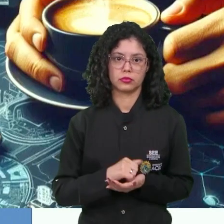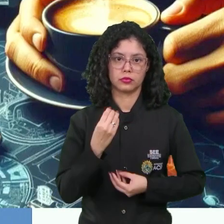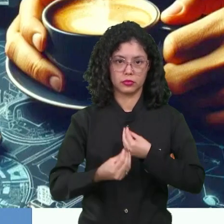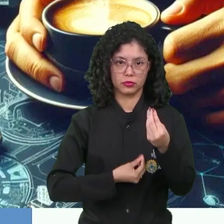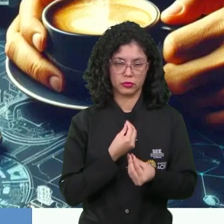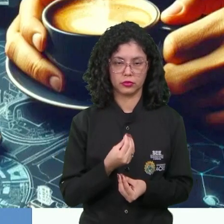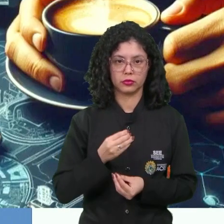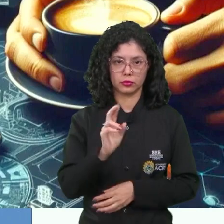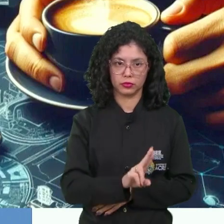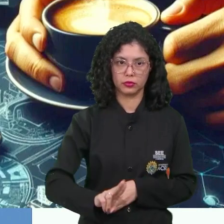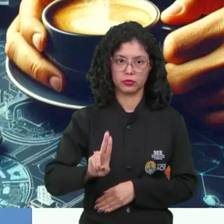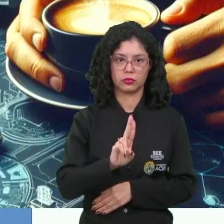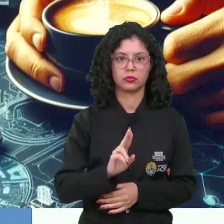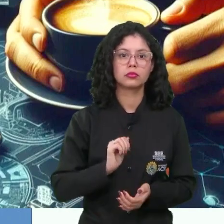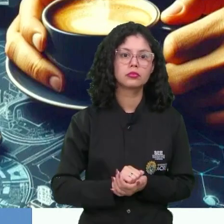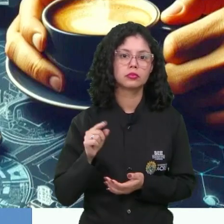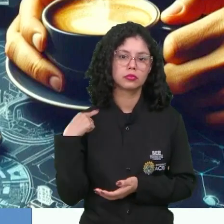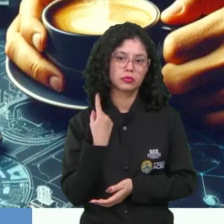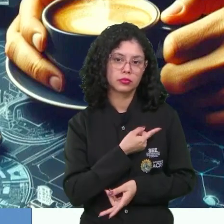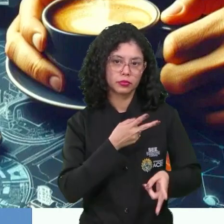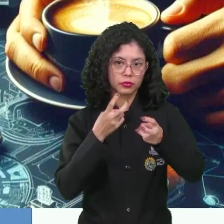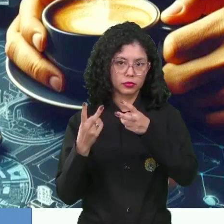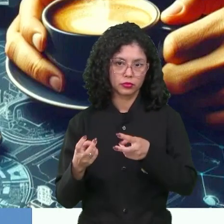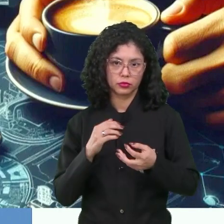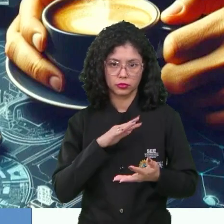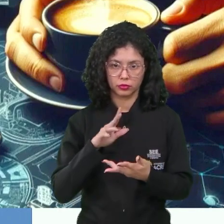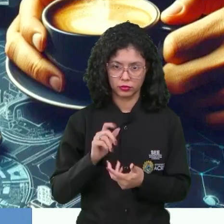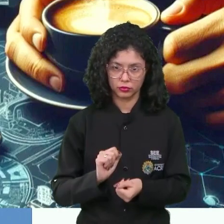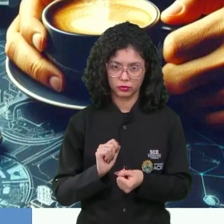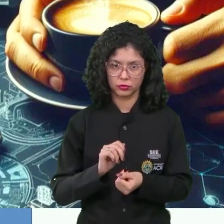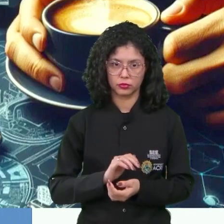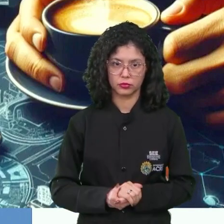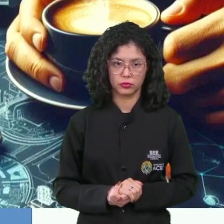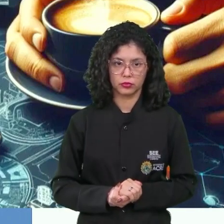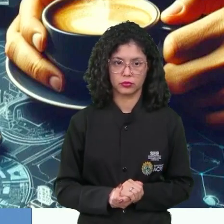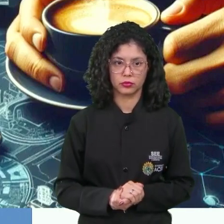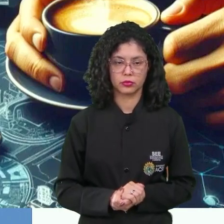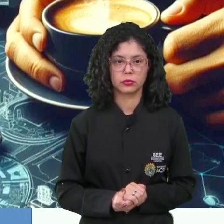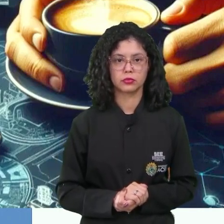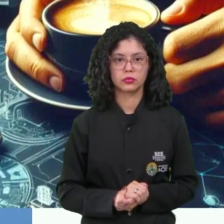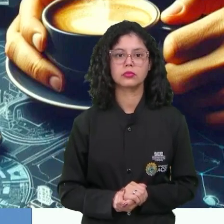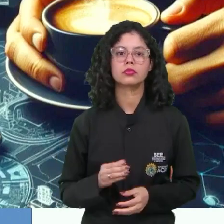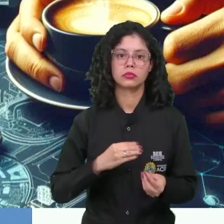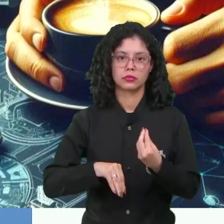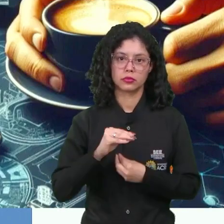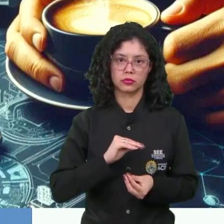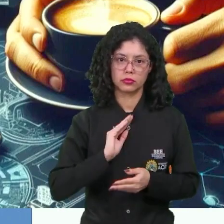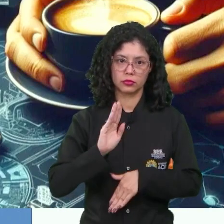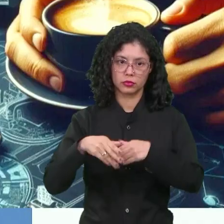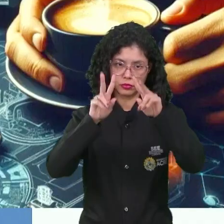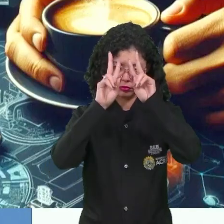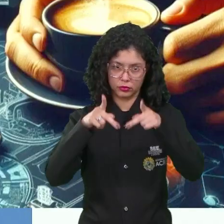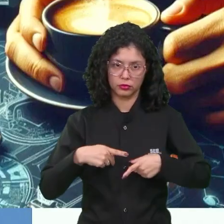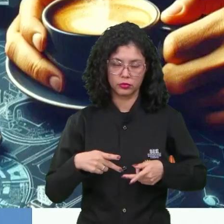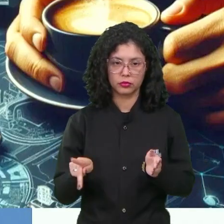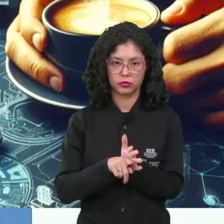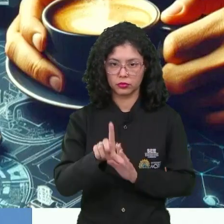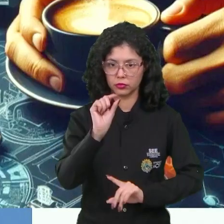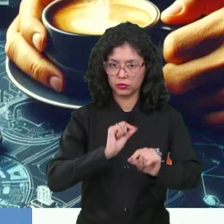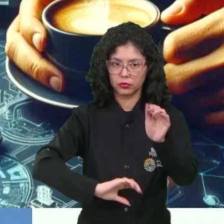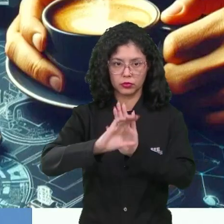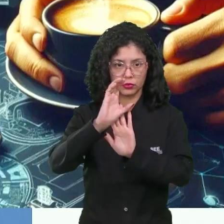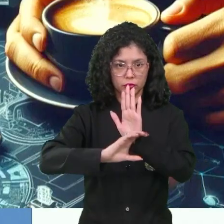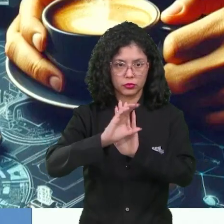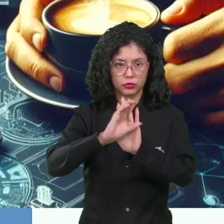uma ferramenta que molda a nossa percepção de mundo. E ela envolve processos humanos e automáticos